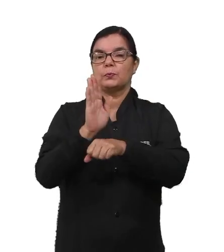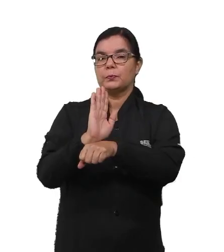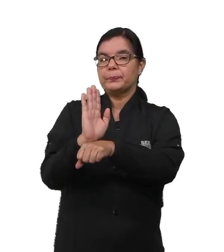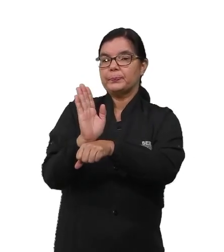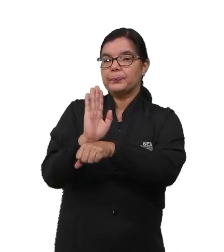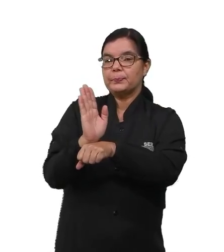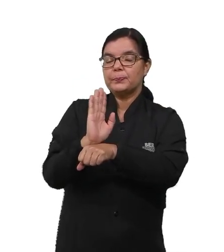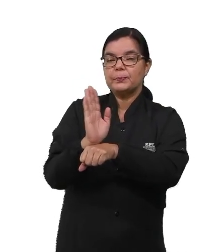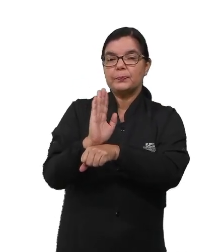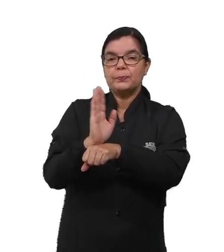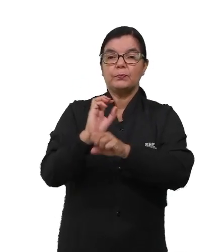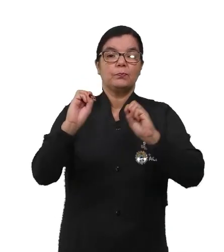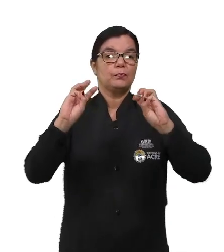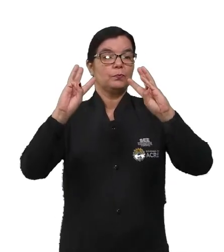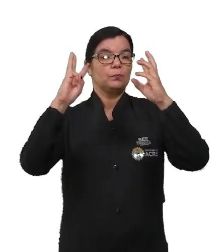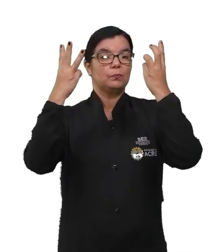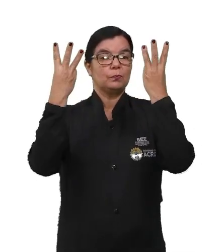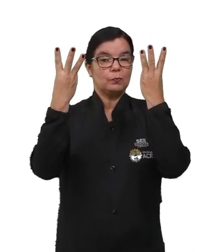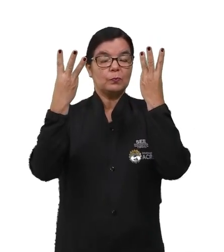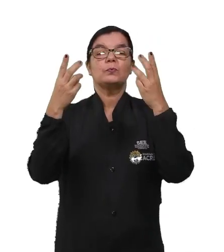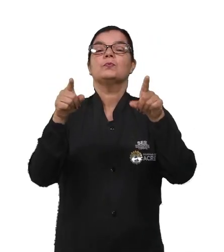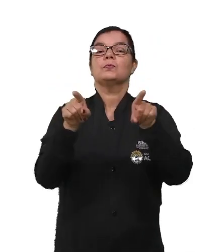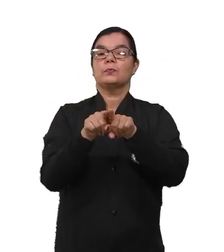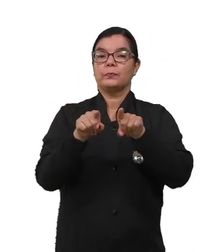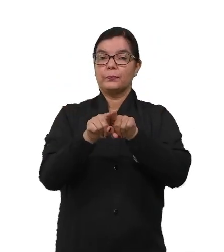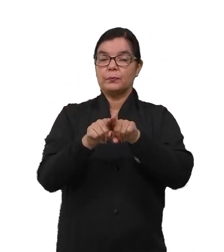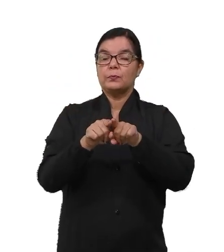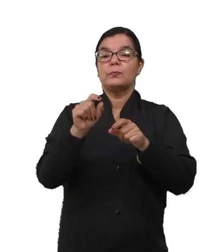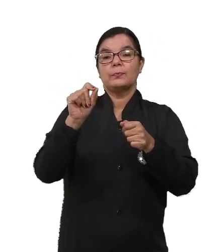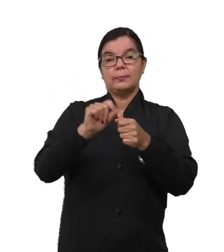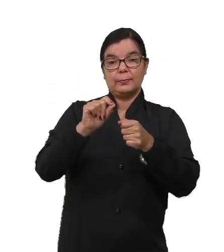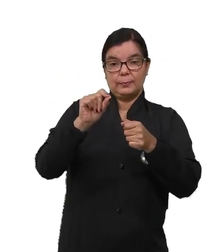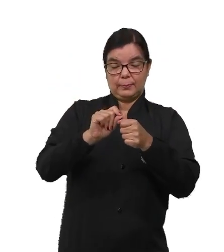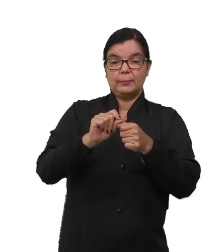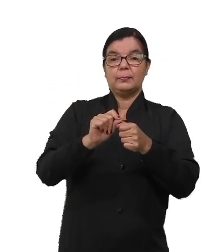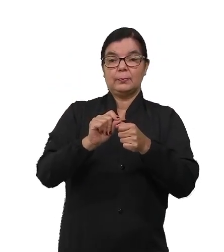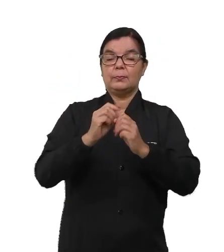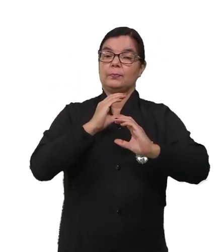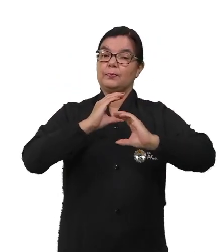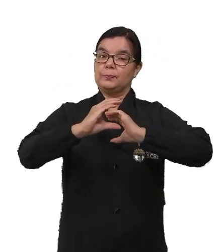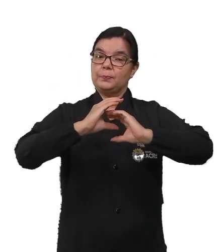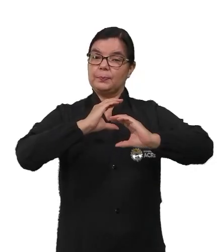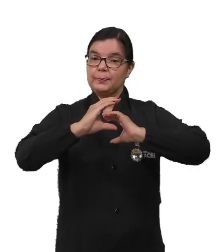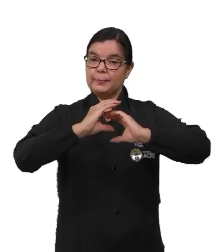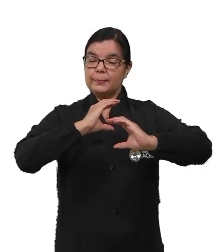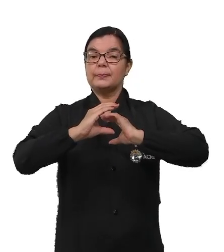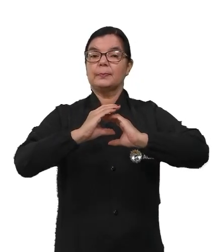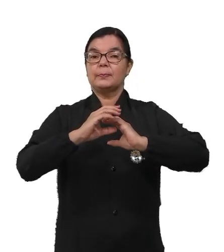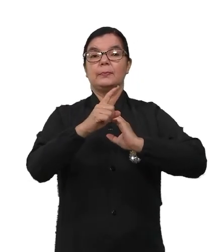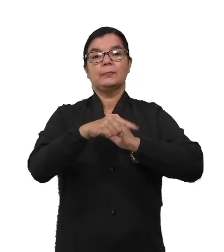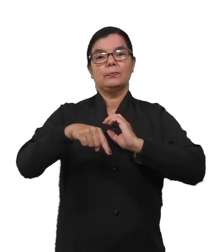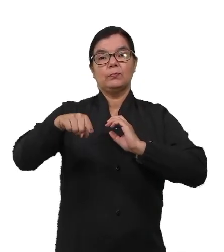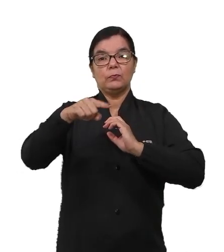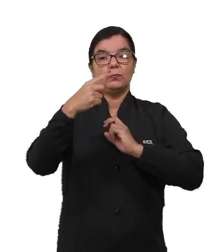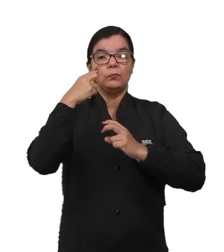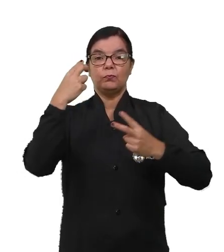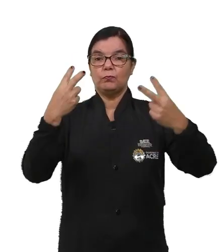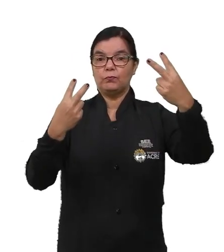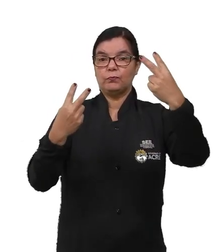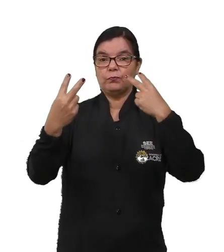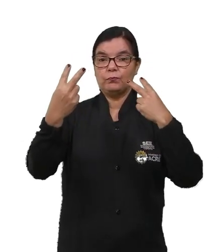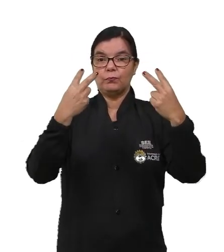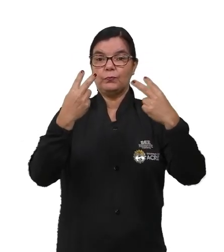cinema, os shows, aquilo que é produzido pelos meios de comunicação de massa, e aí você vê